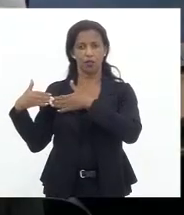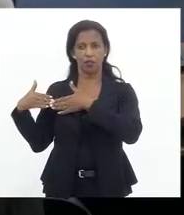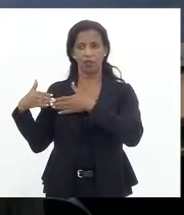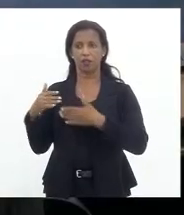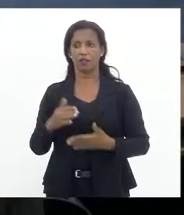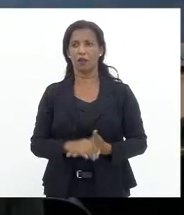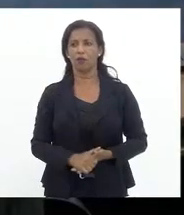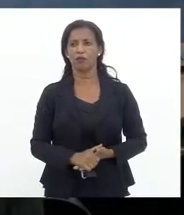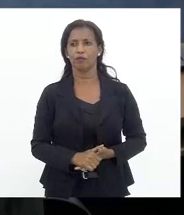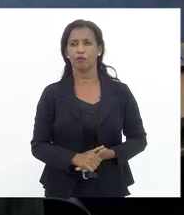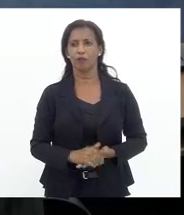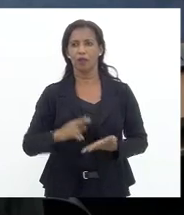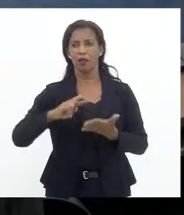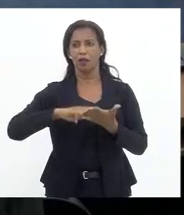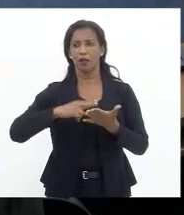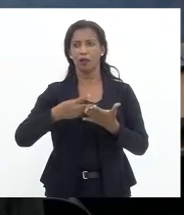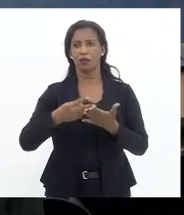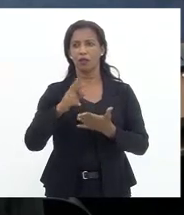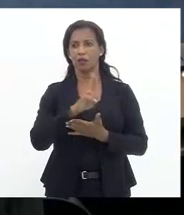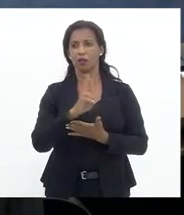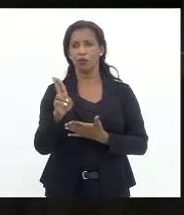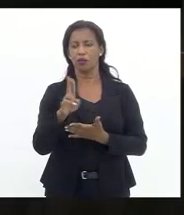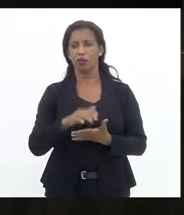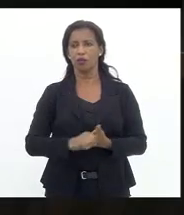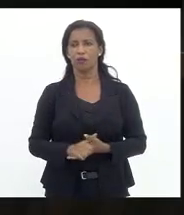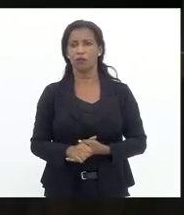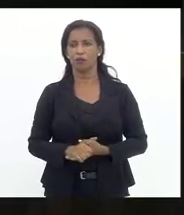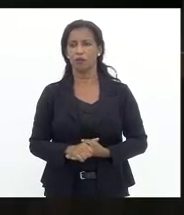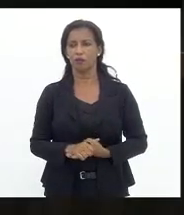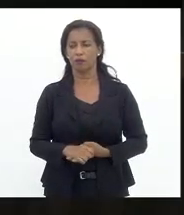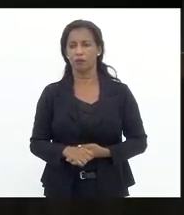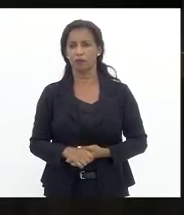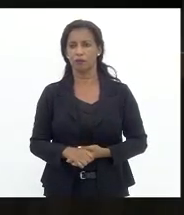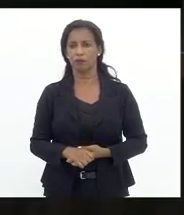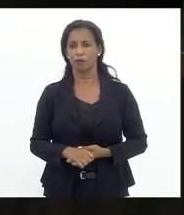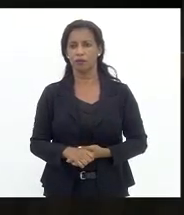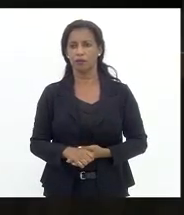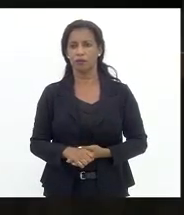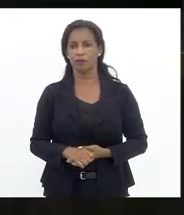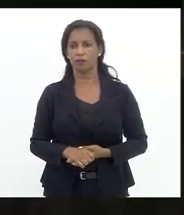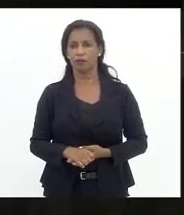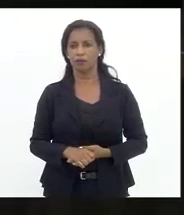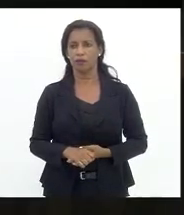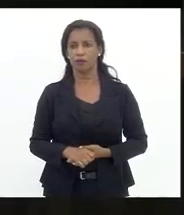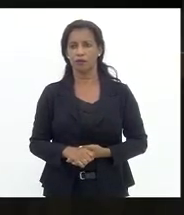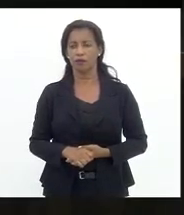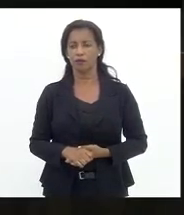na alteração do nome, por favor. Ok. Abstenção, Adriana.